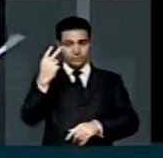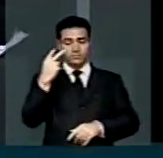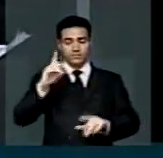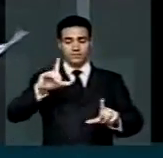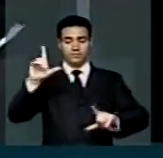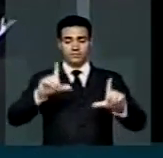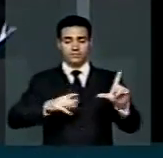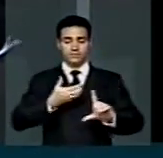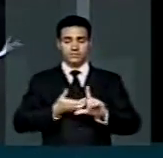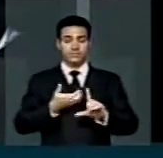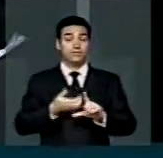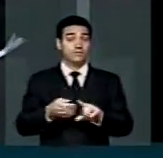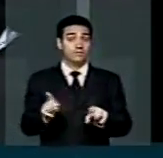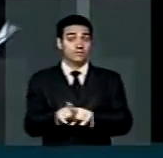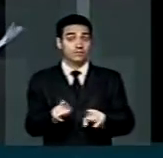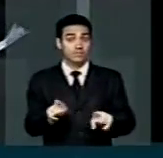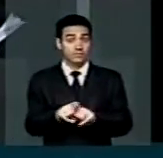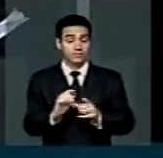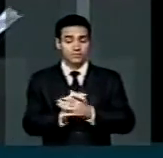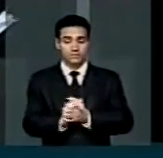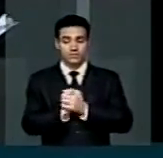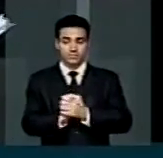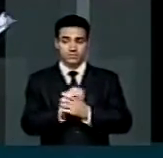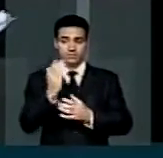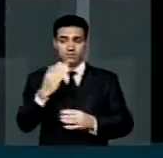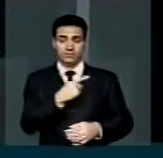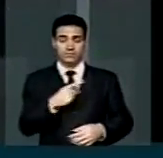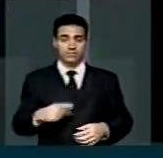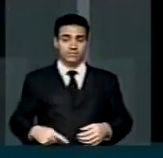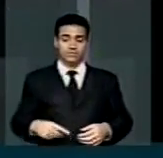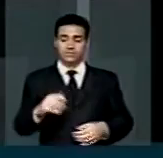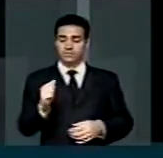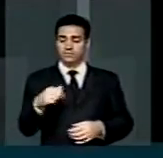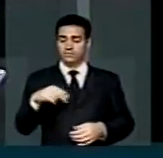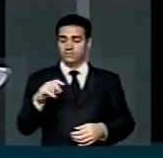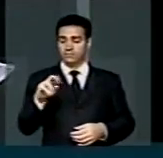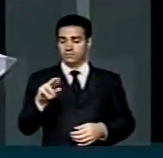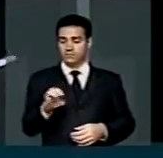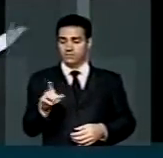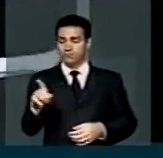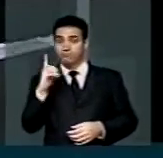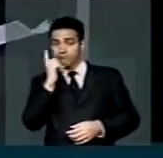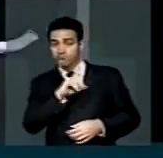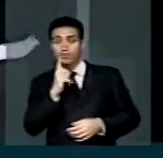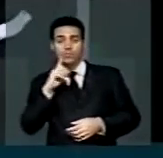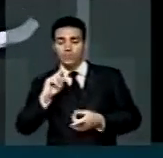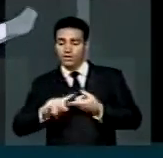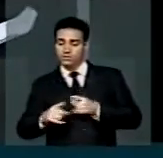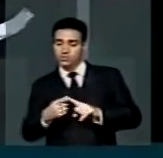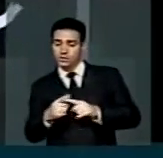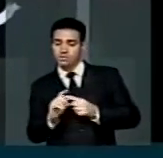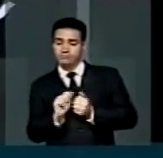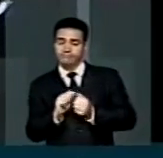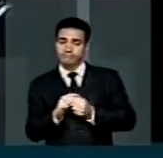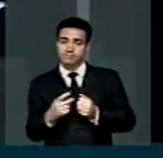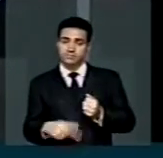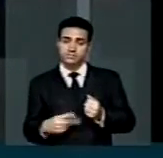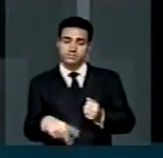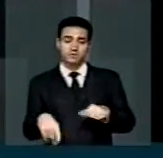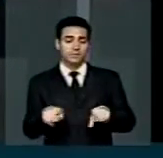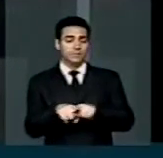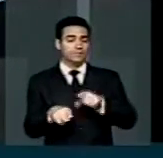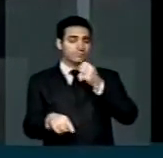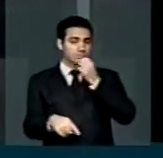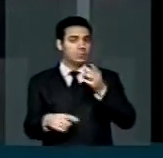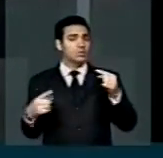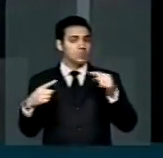Câmara, saudar o nosso presidente André pela sua articulação nesta casa e pela essa grande